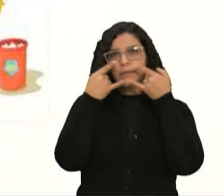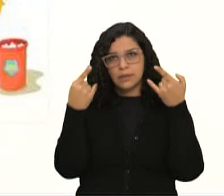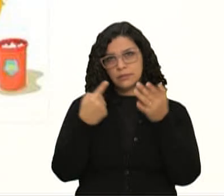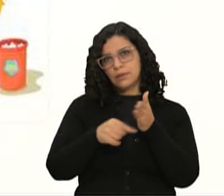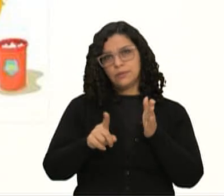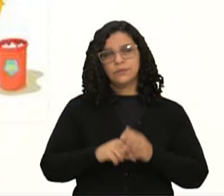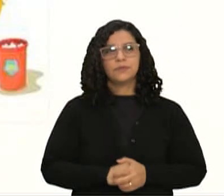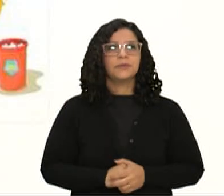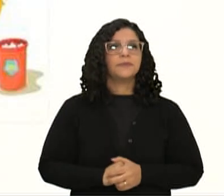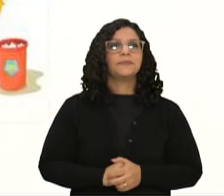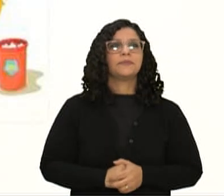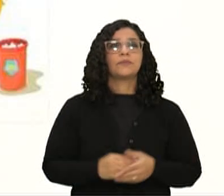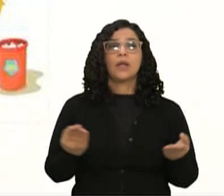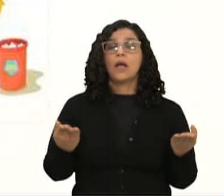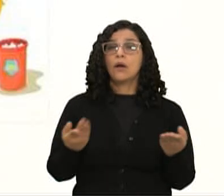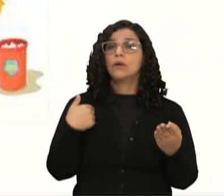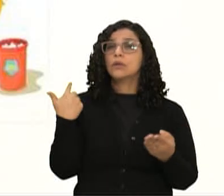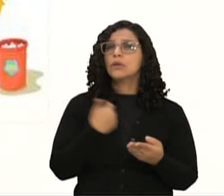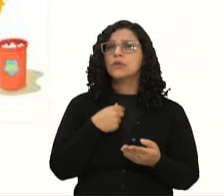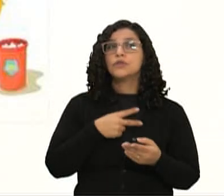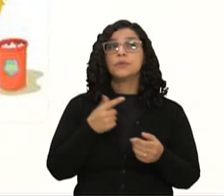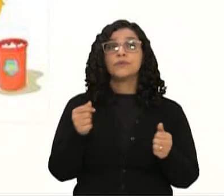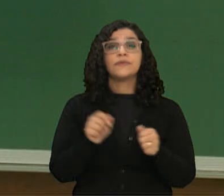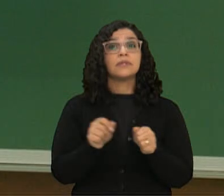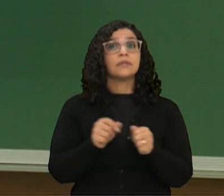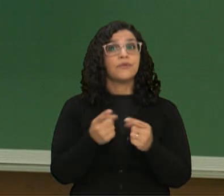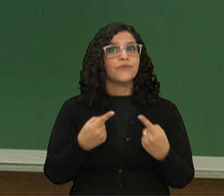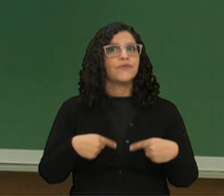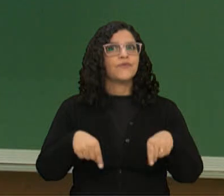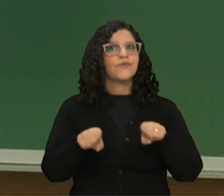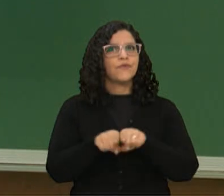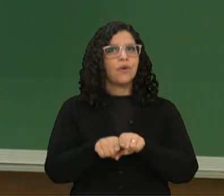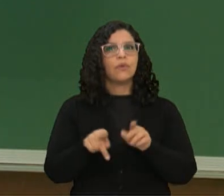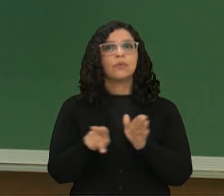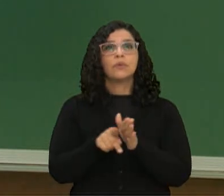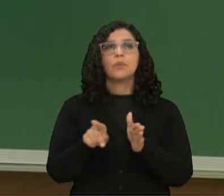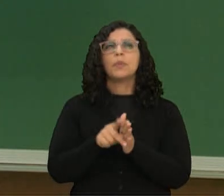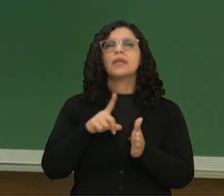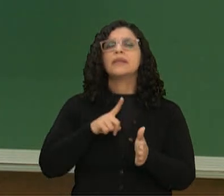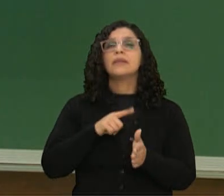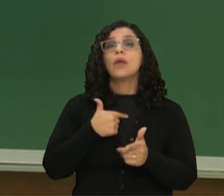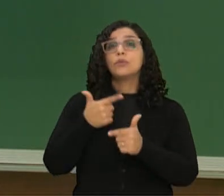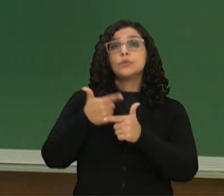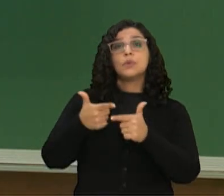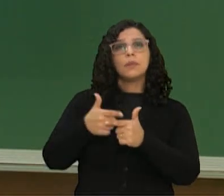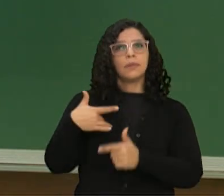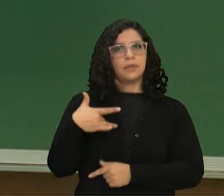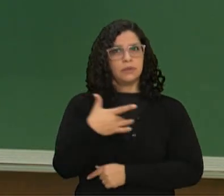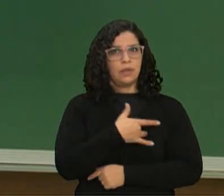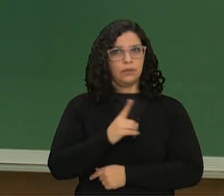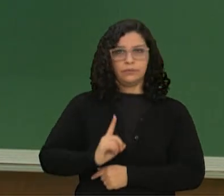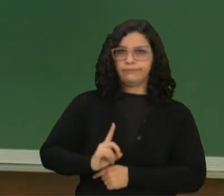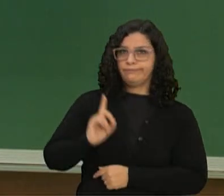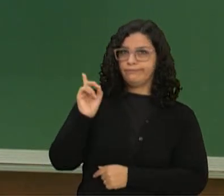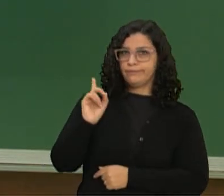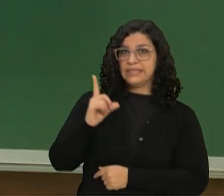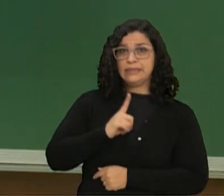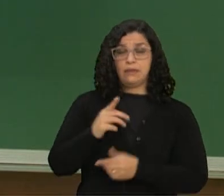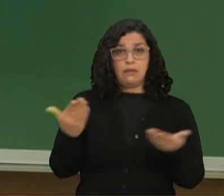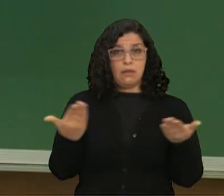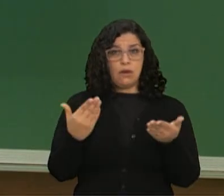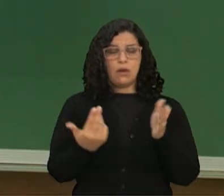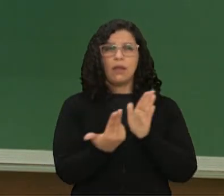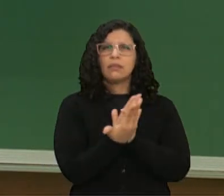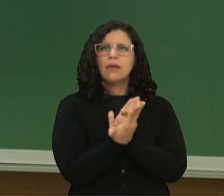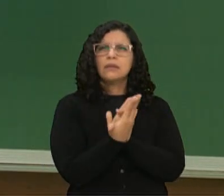máscara. E agora nós vamos revisar as health problems, os problemas de saúde. Nós temos ali